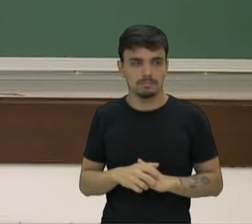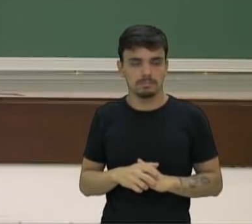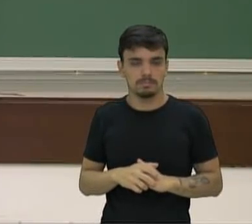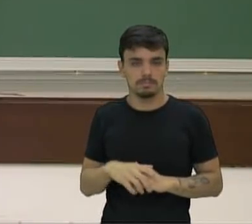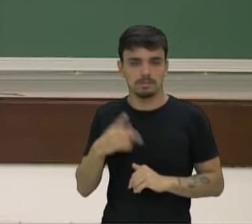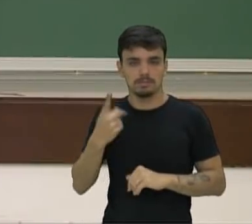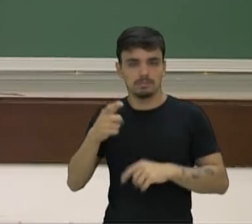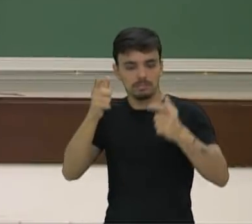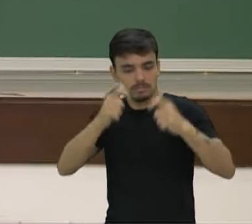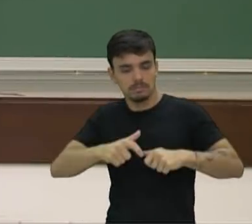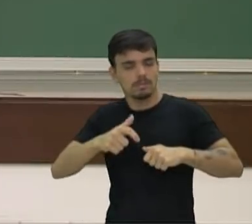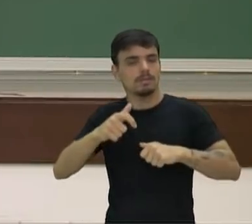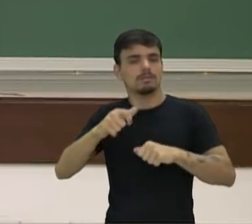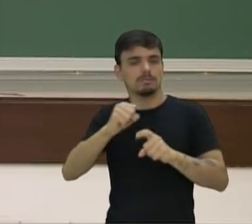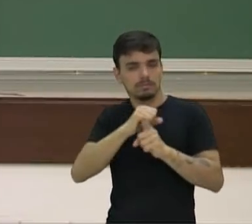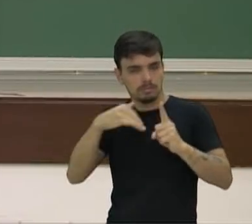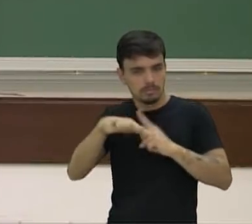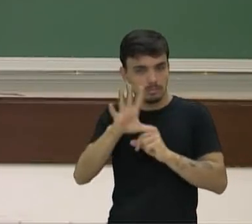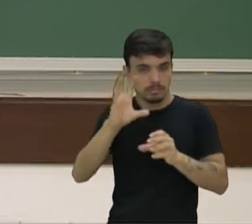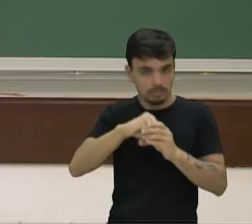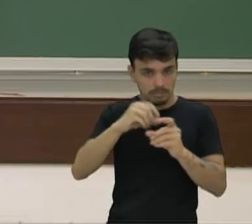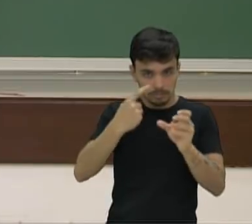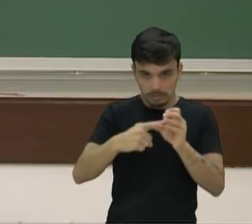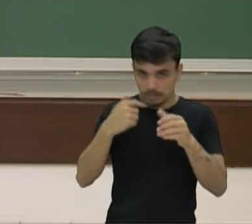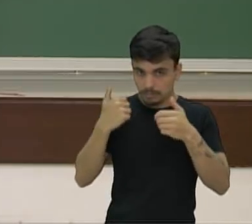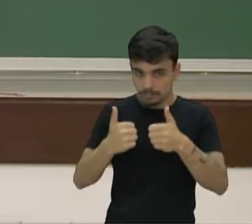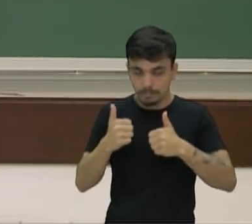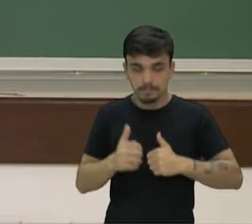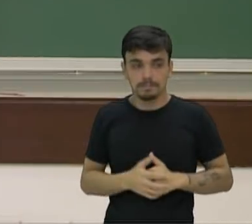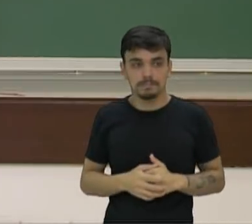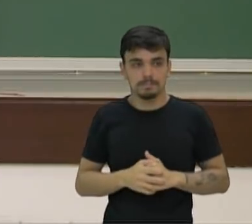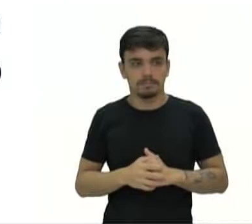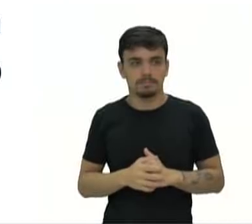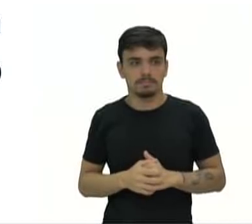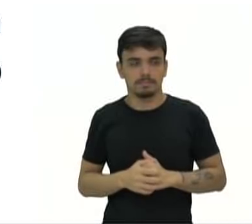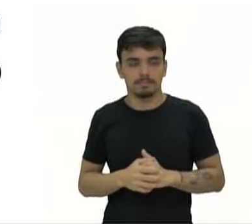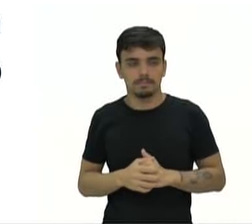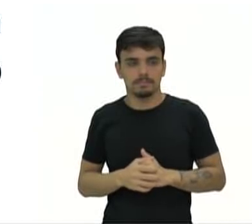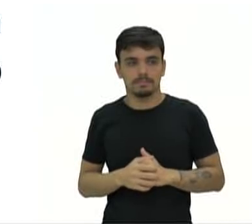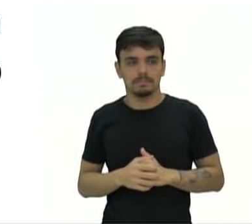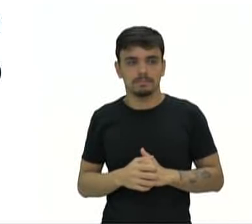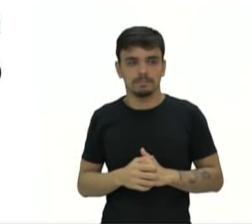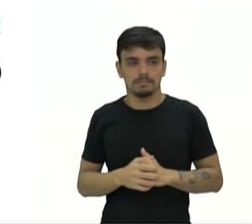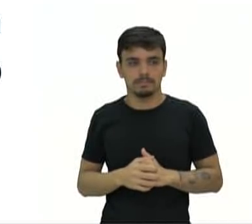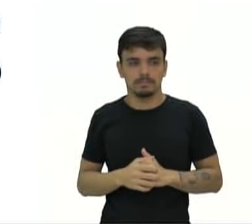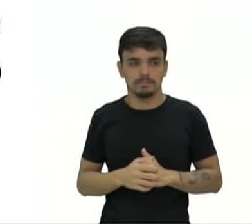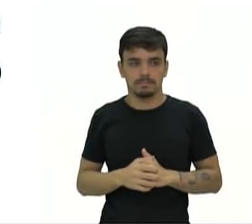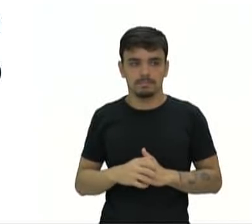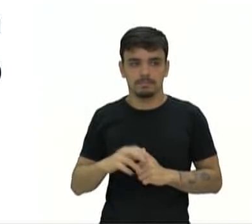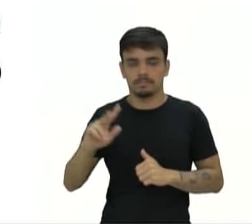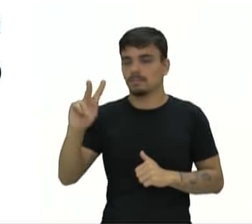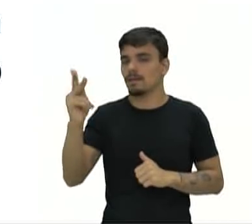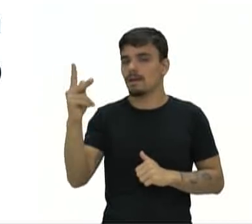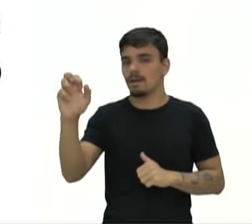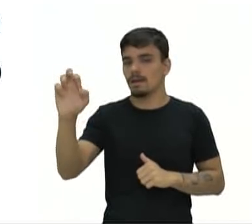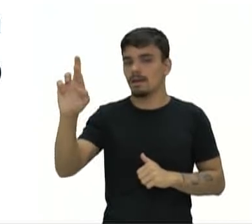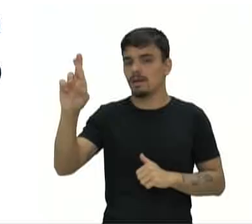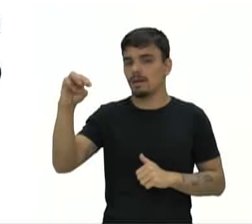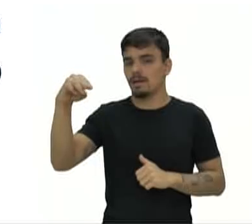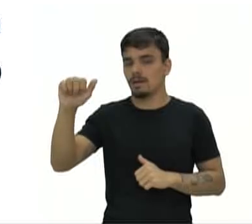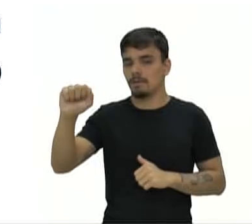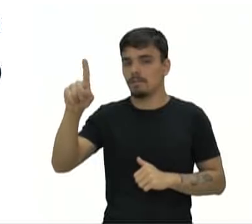posição social na cidade de Atenas. Está aqui, herma, pilar de pedra. A palavra herma, ou herma, é quando